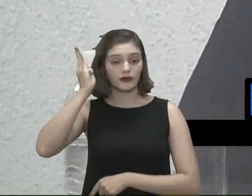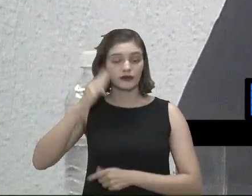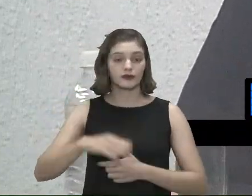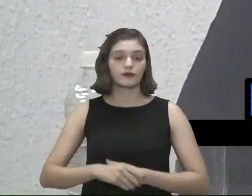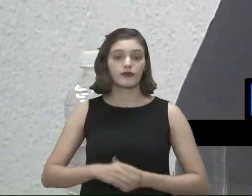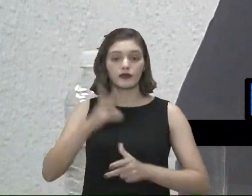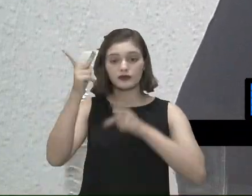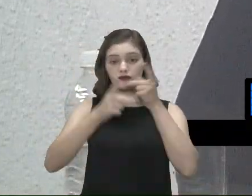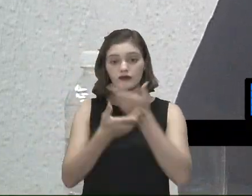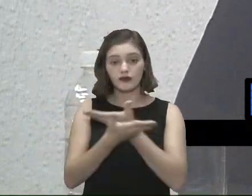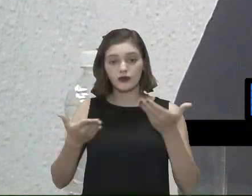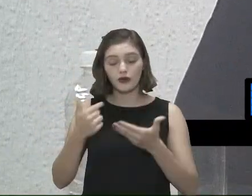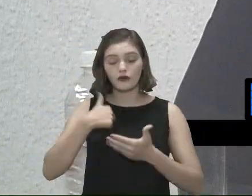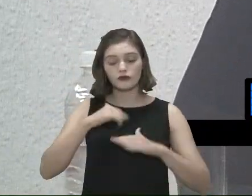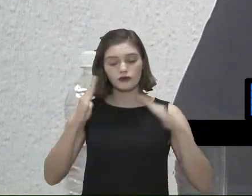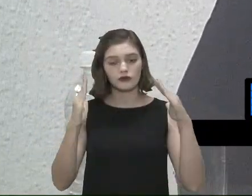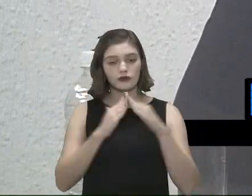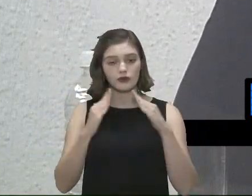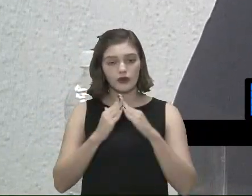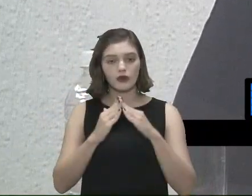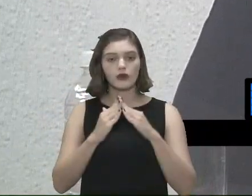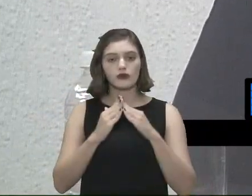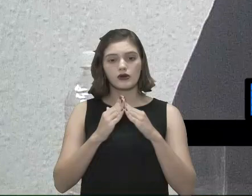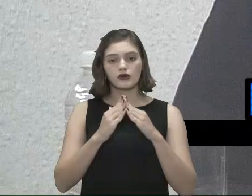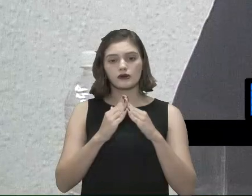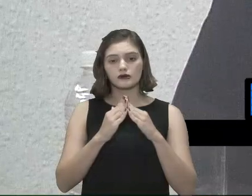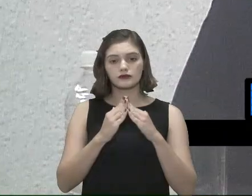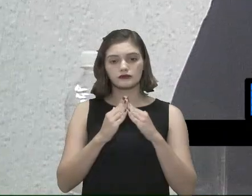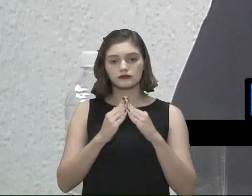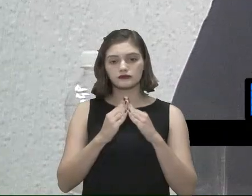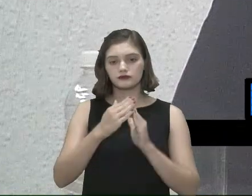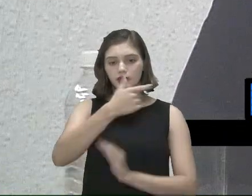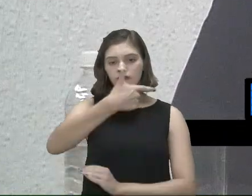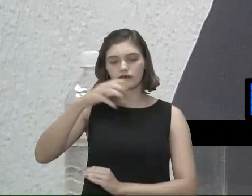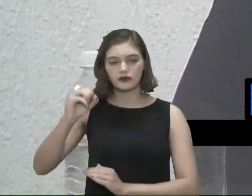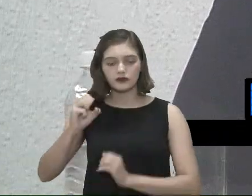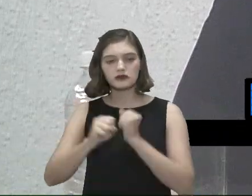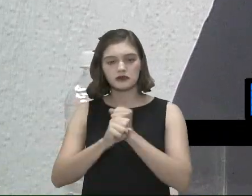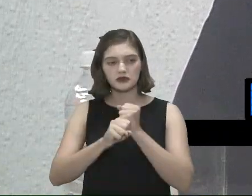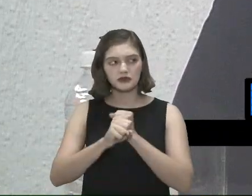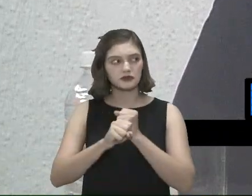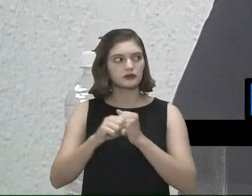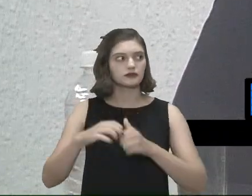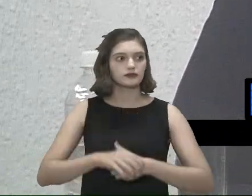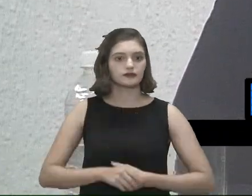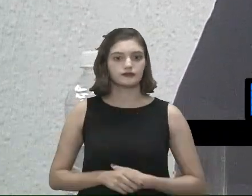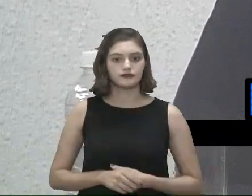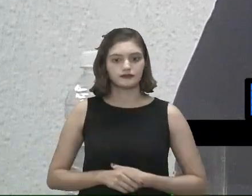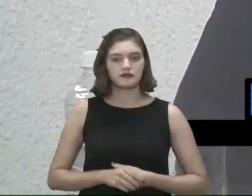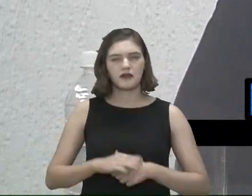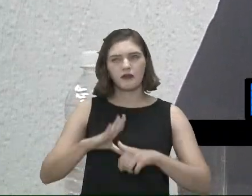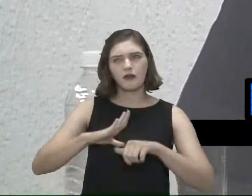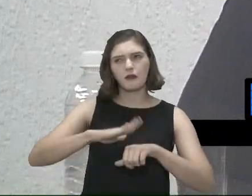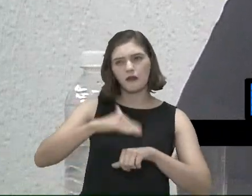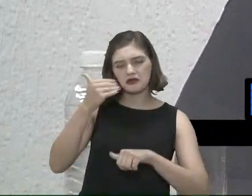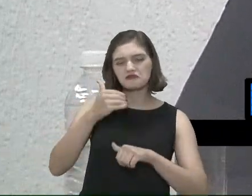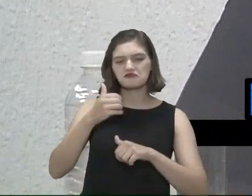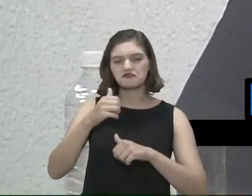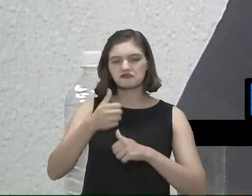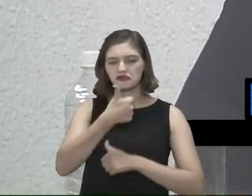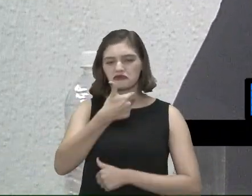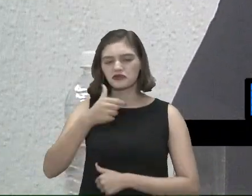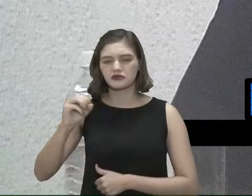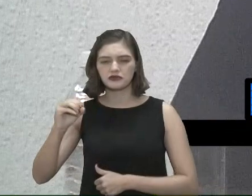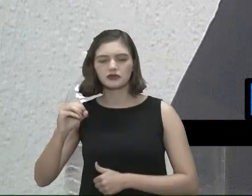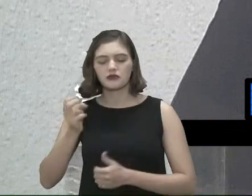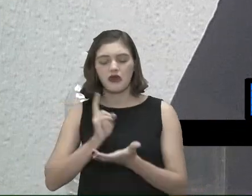estamos falando, que é onde eu moro. Eu moro aqui em Taubaté há 20 anos, mais ou menos, é para mais. E assim,